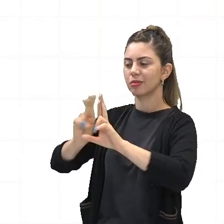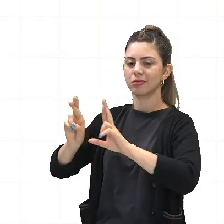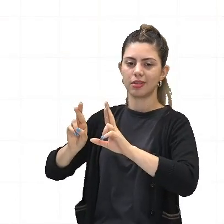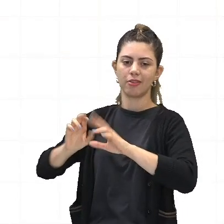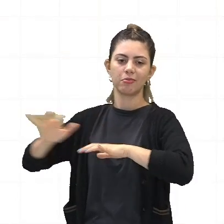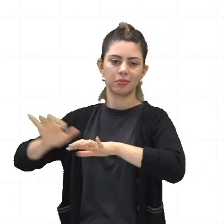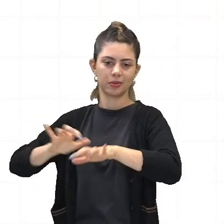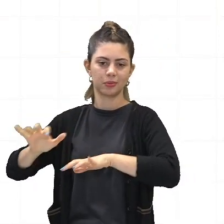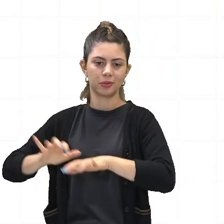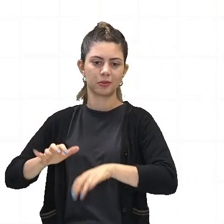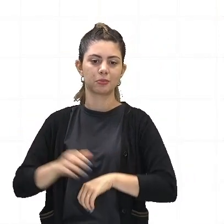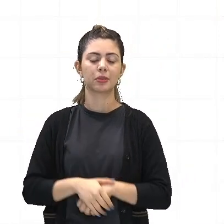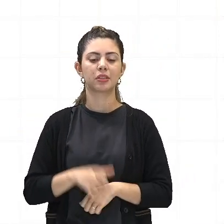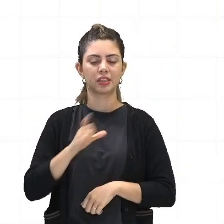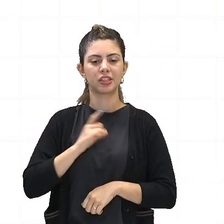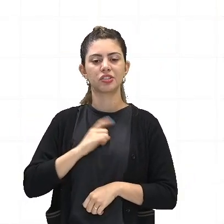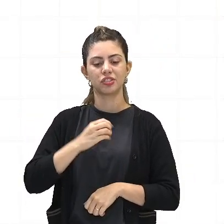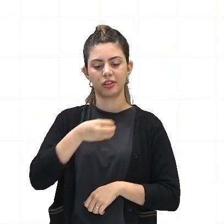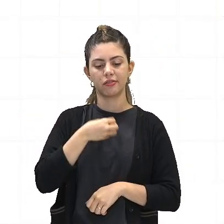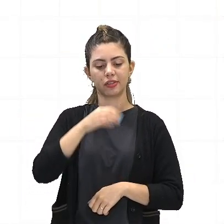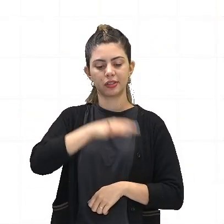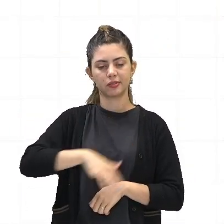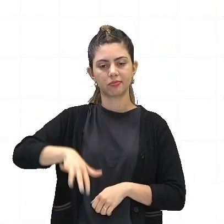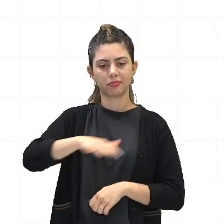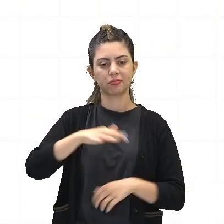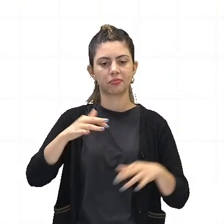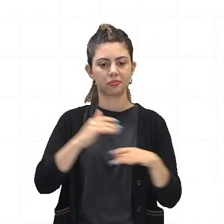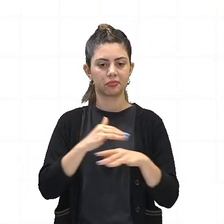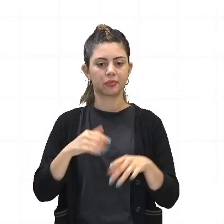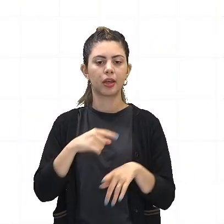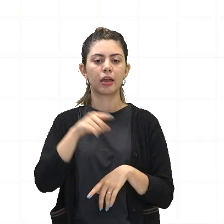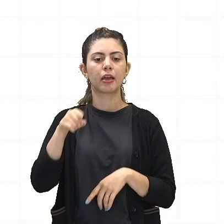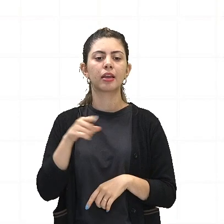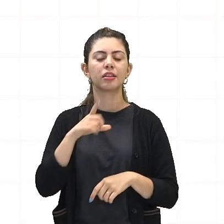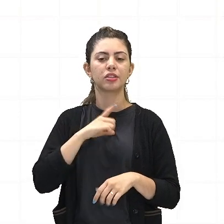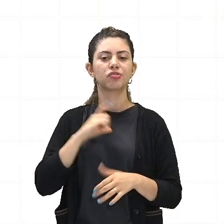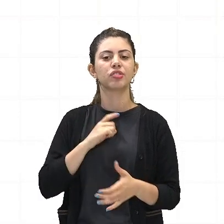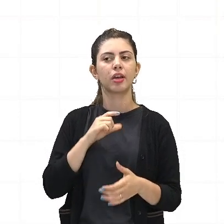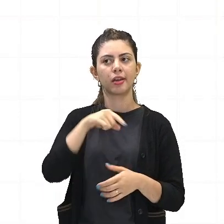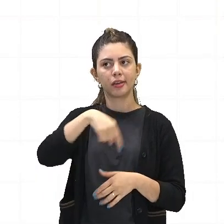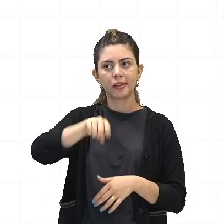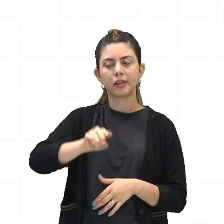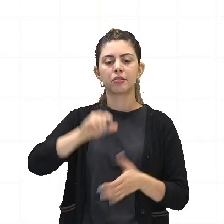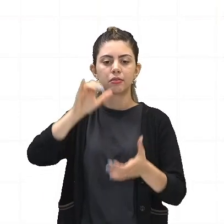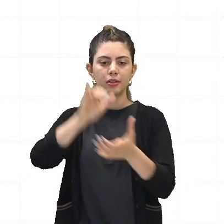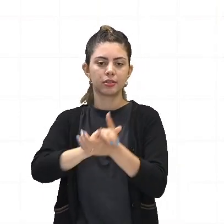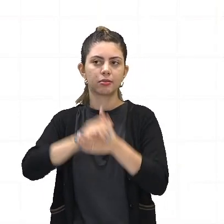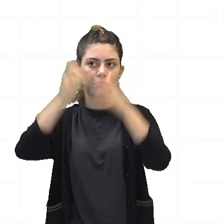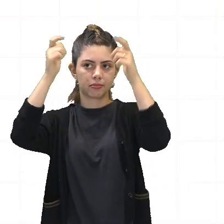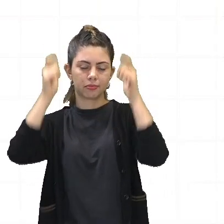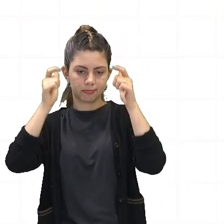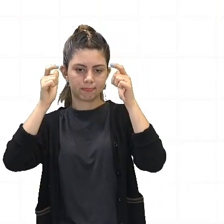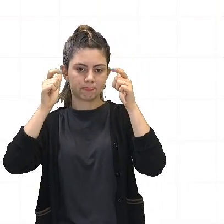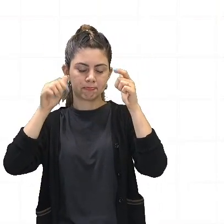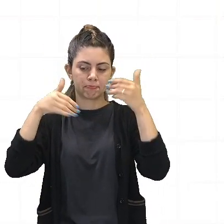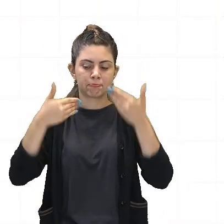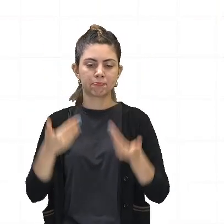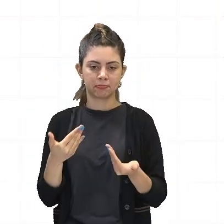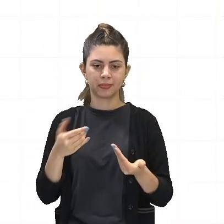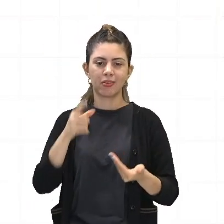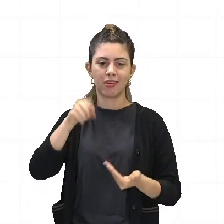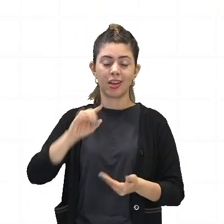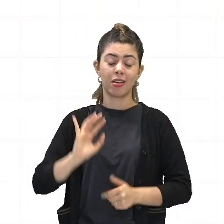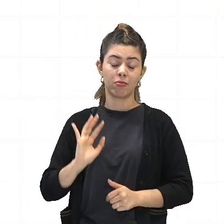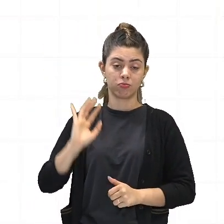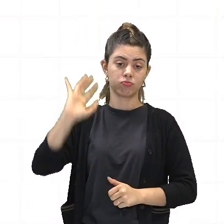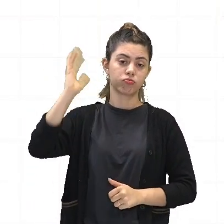morte de aproximadamente 5.000 a 25.000 pessoas. A violência começou em Paris, onde